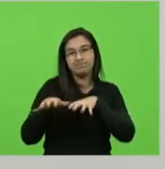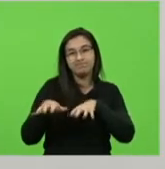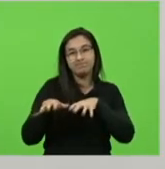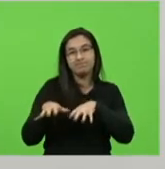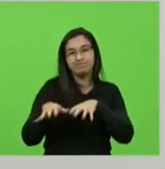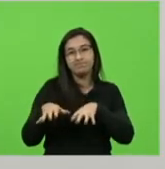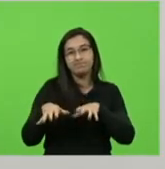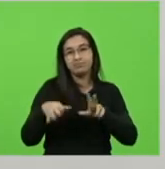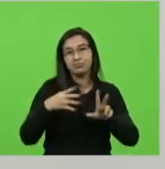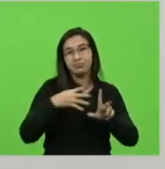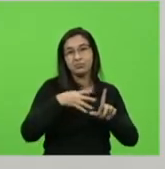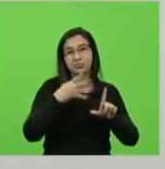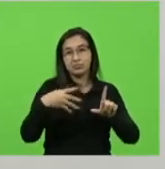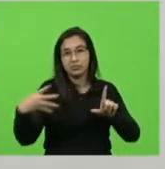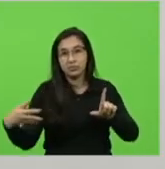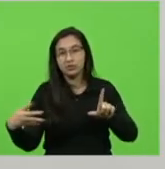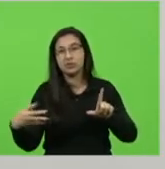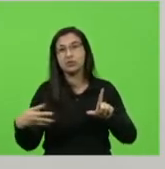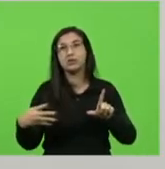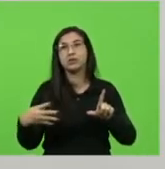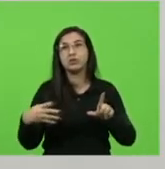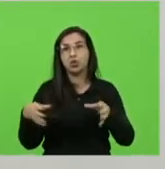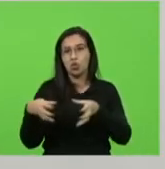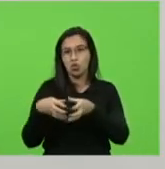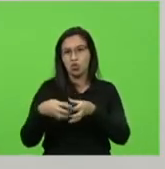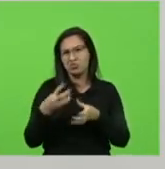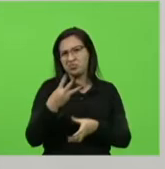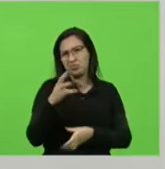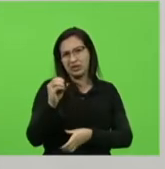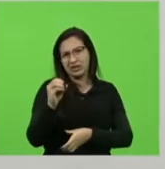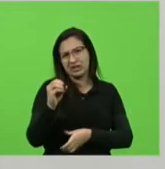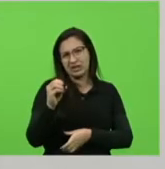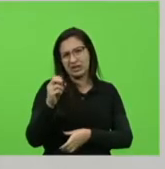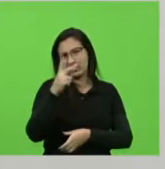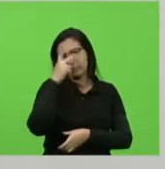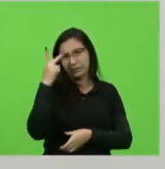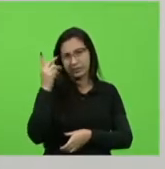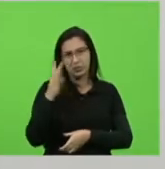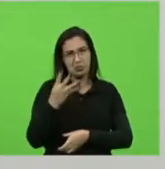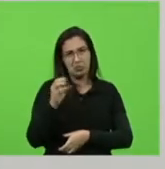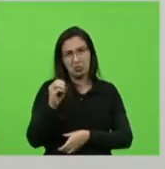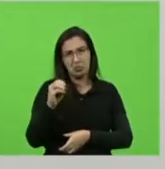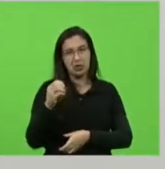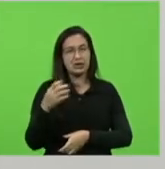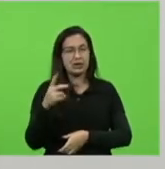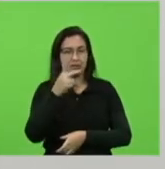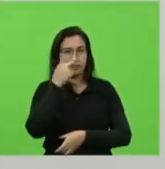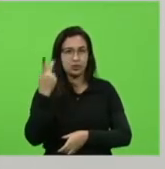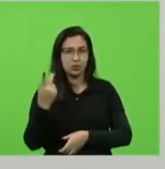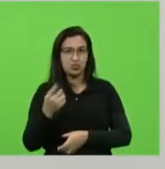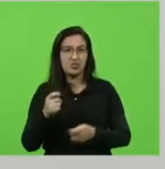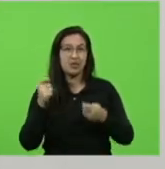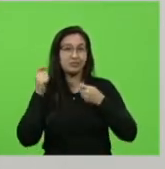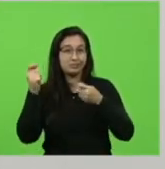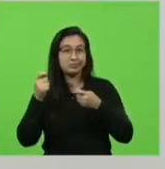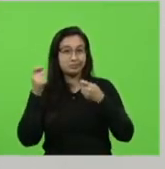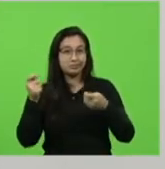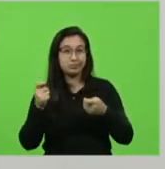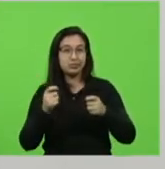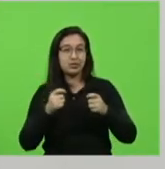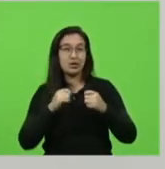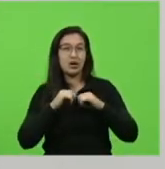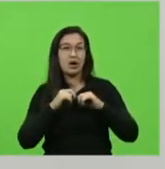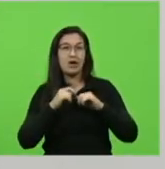GLS organizou, um pequeno porque eu digo 30 pessoas, 40 pessoas, organizou manifestações contra o que eles chamam de censura a